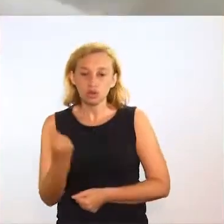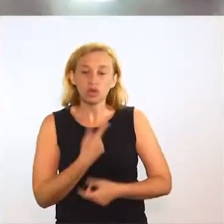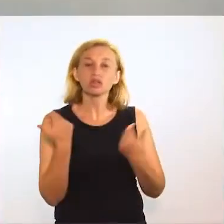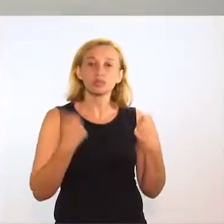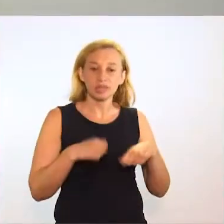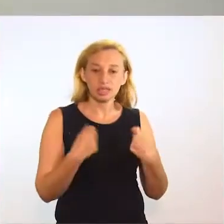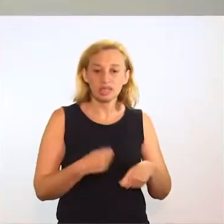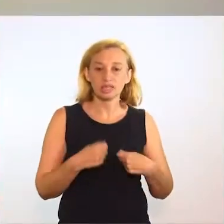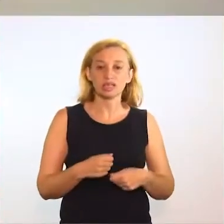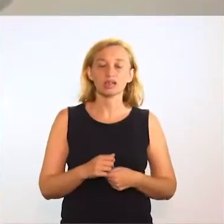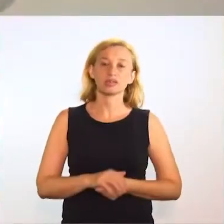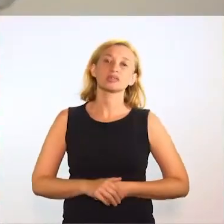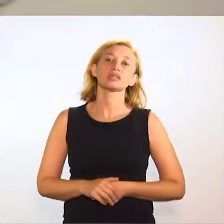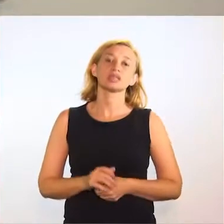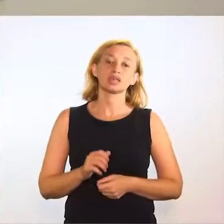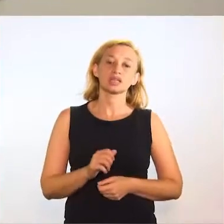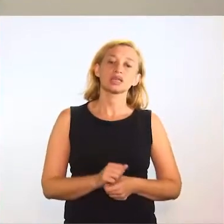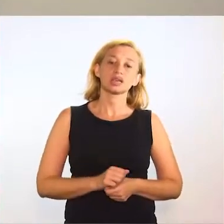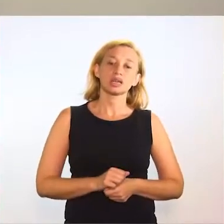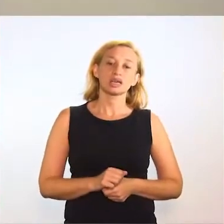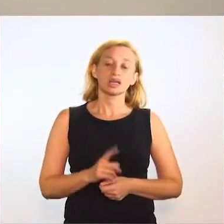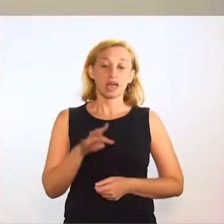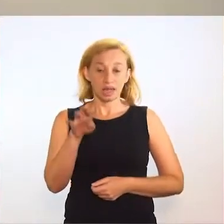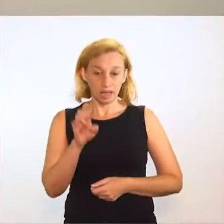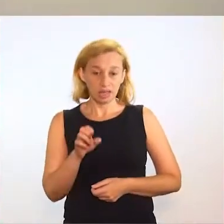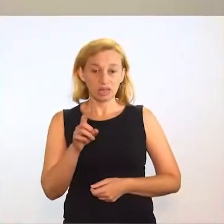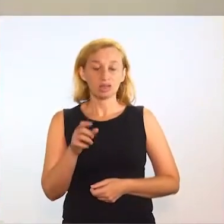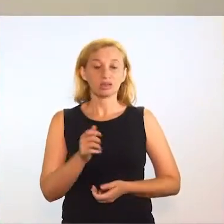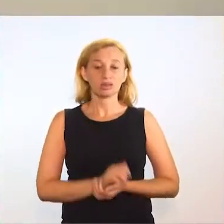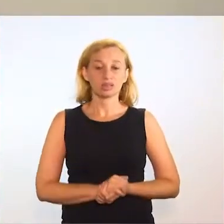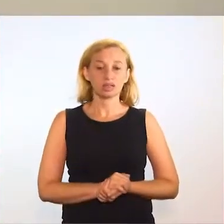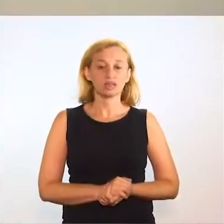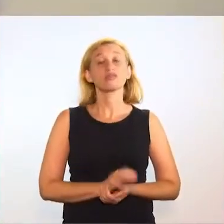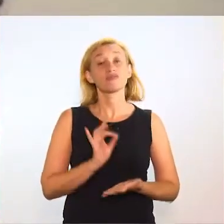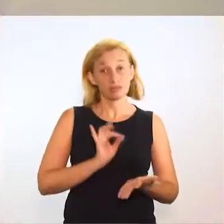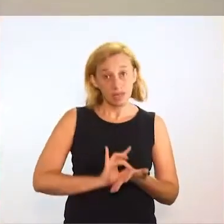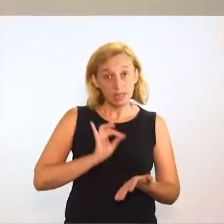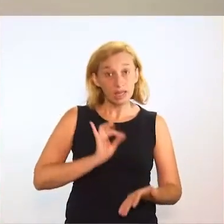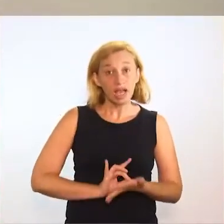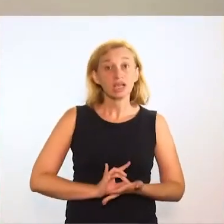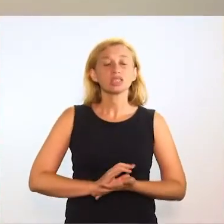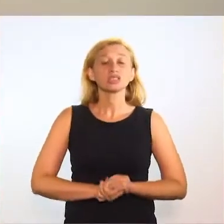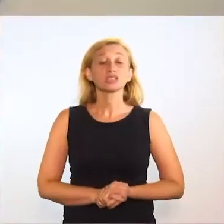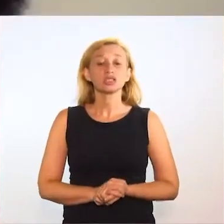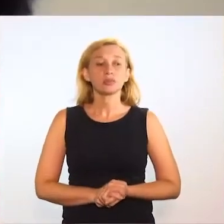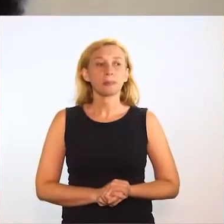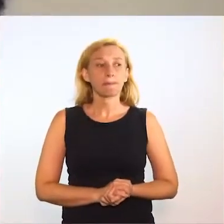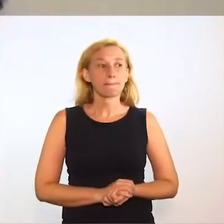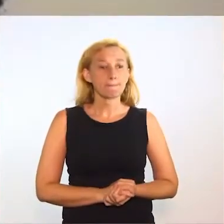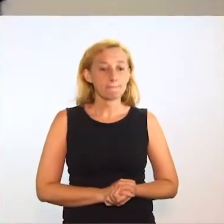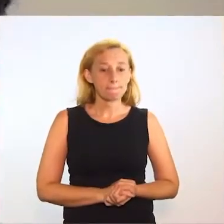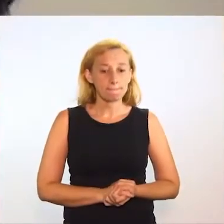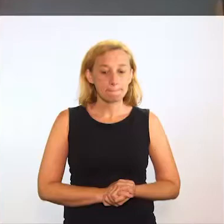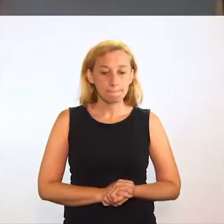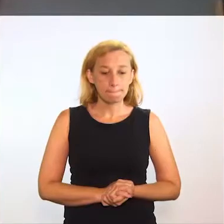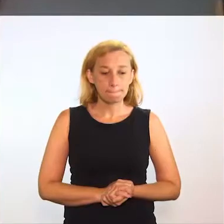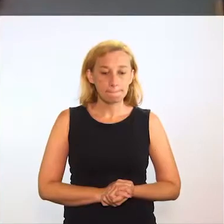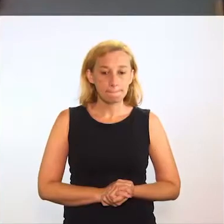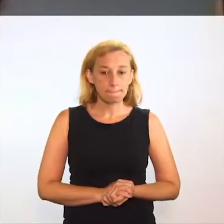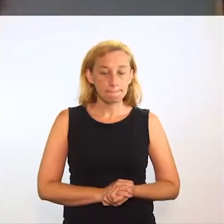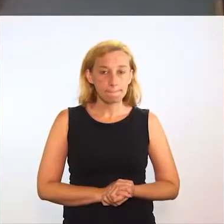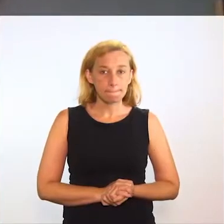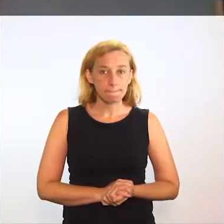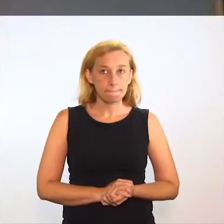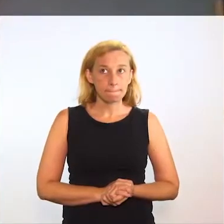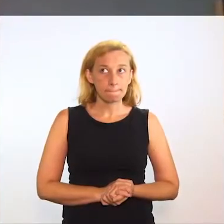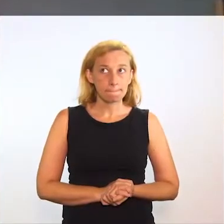econômicas, tudo aquilo que a gente precisa, que eu acho que é o que a rede hoje nos proporciona muito, né? Verdade.